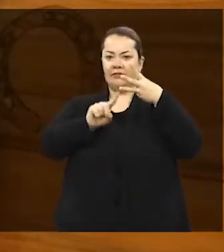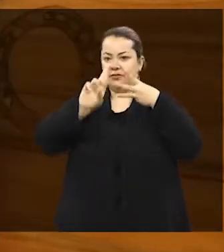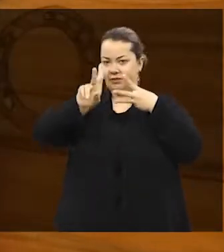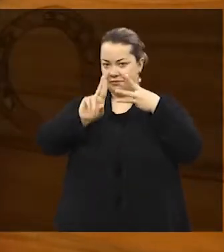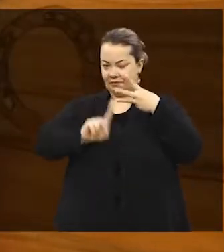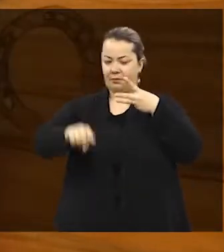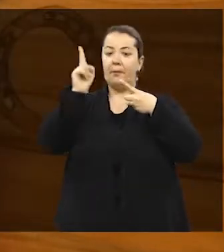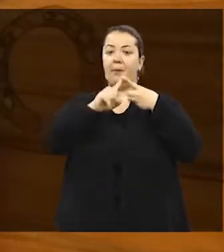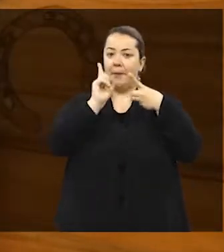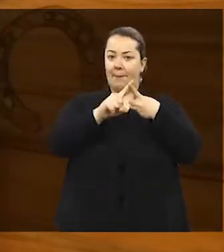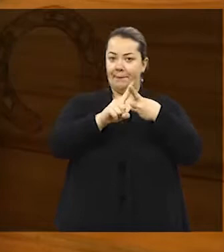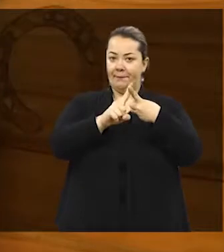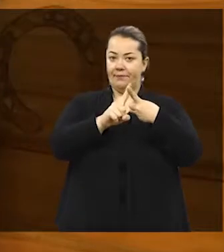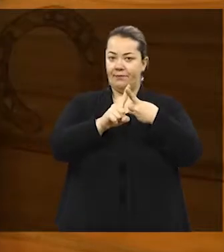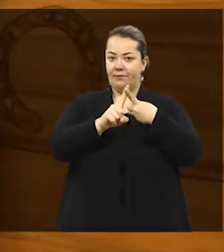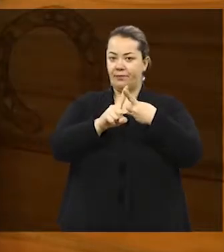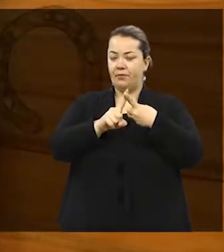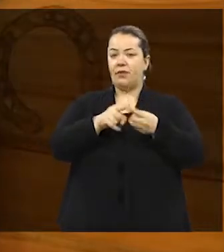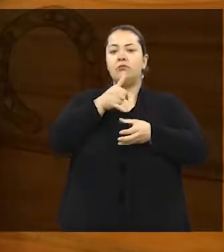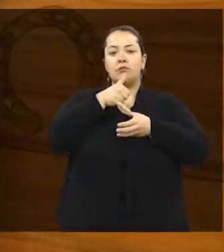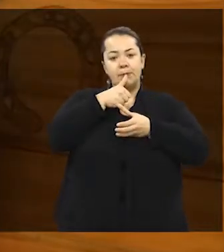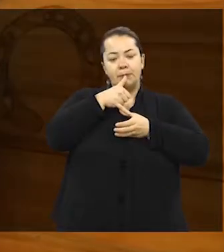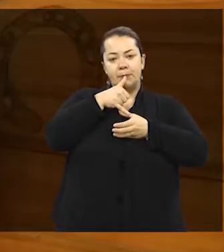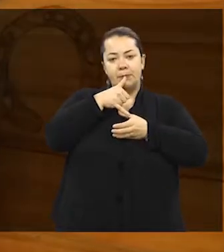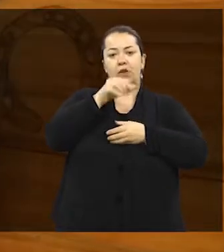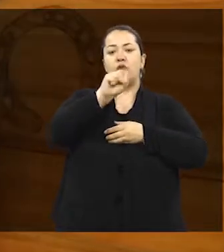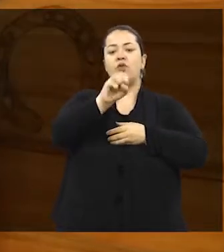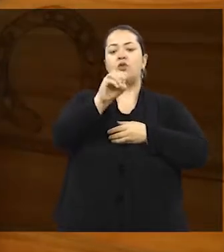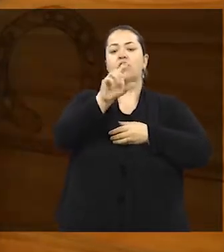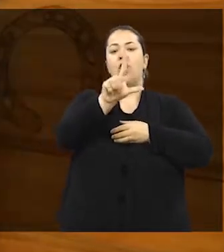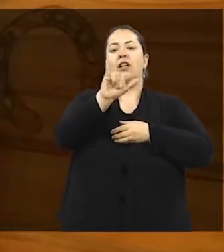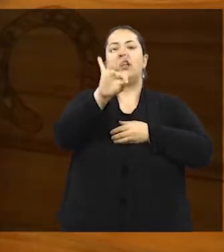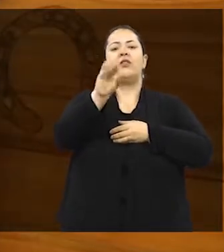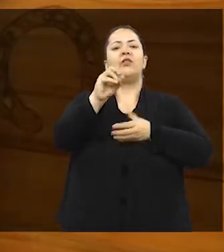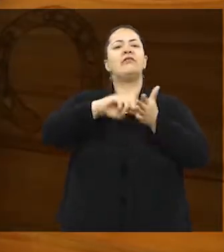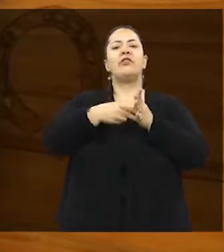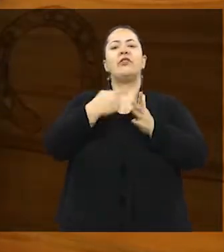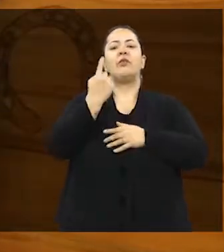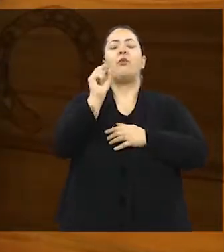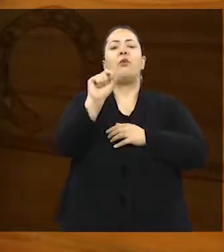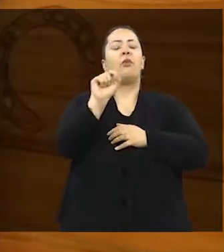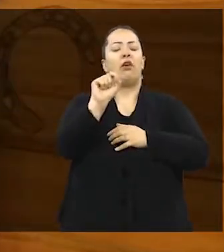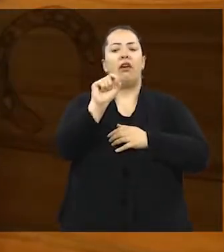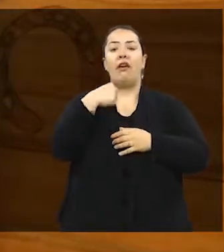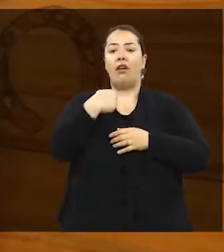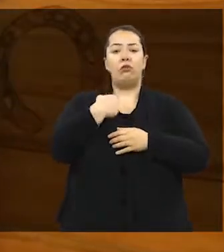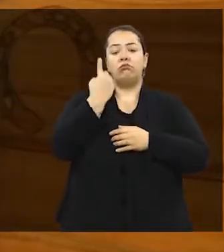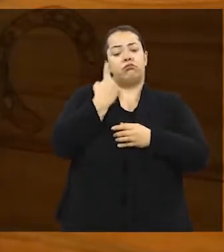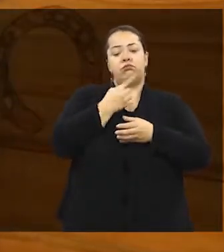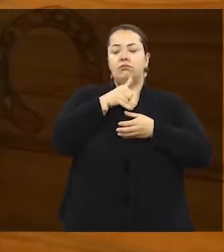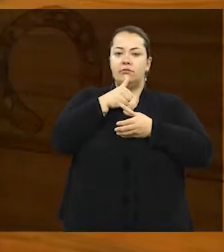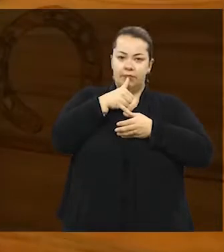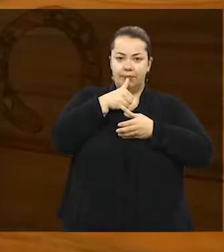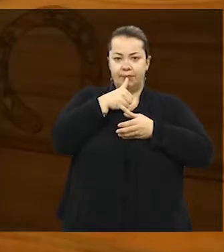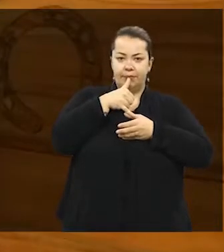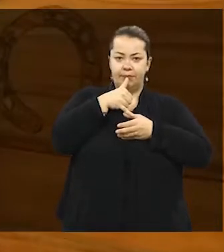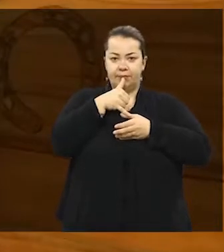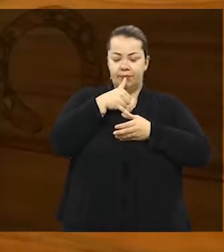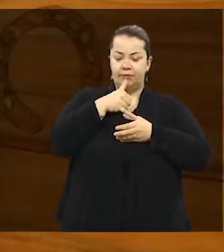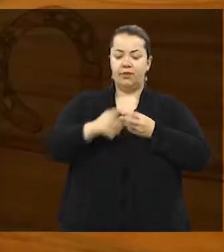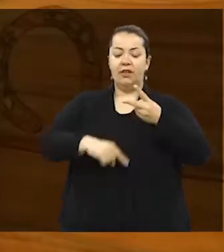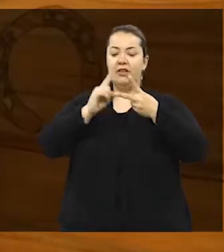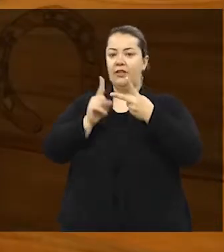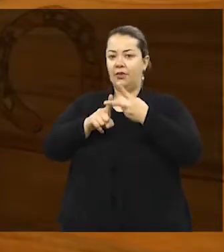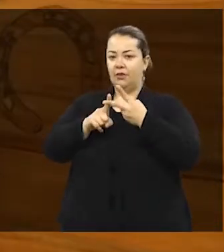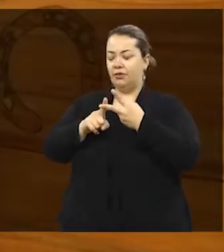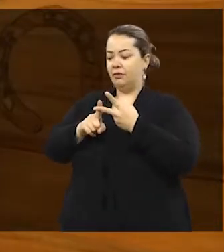O segundo é quando a pessoa precisa só dela e mais alguns amigos, pois não gosta de matear